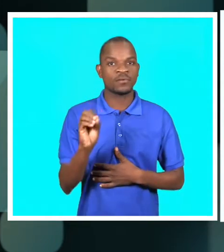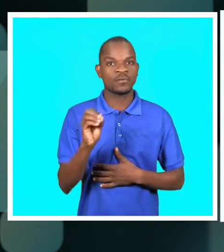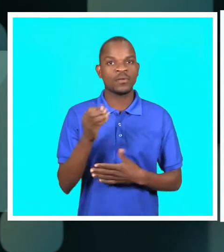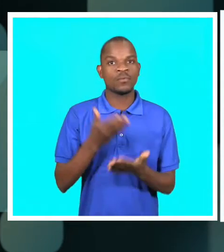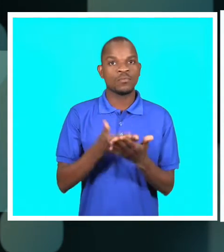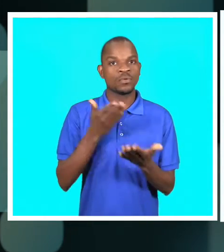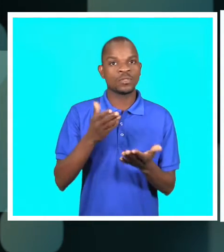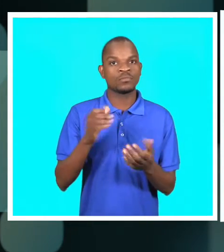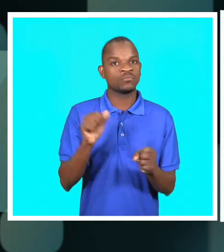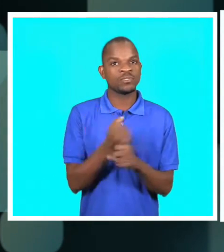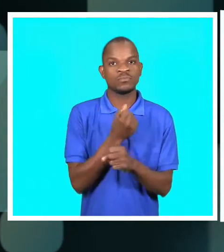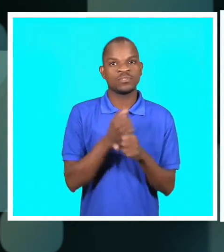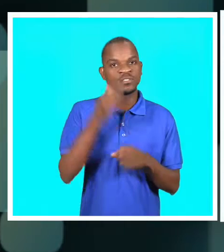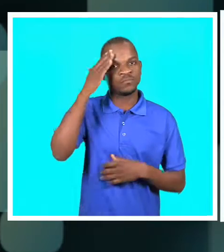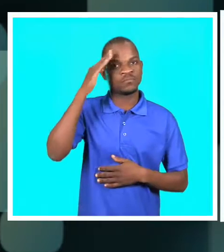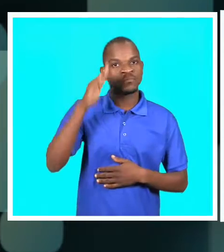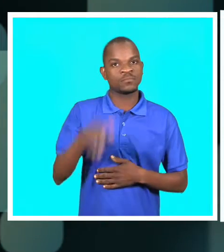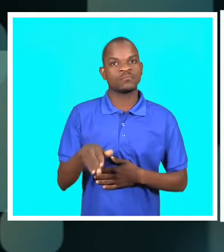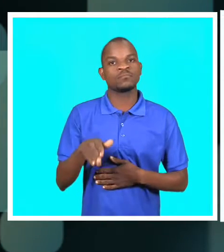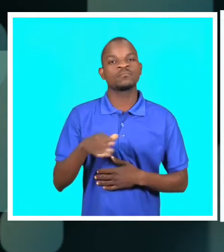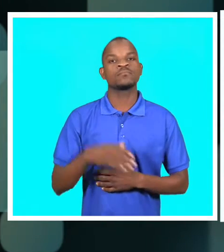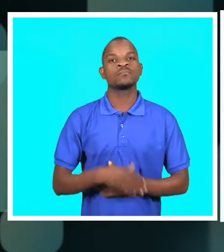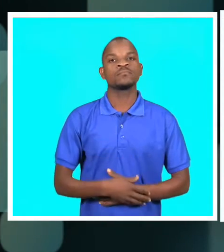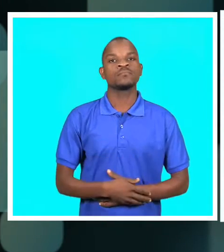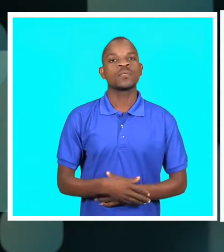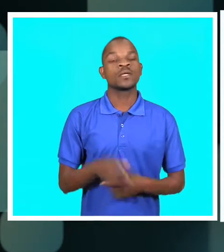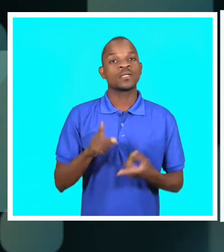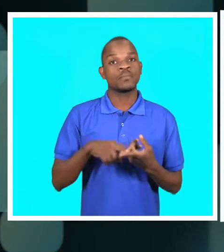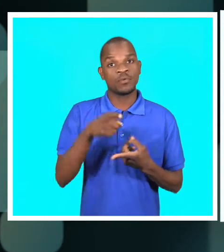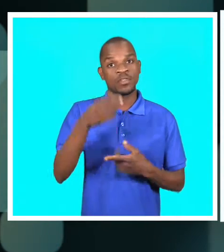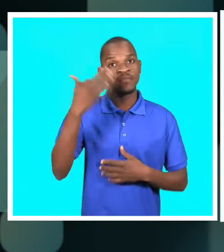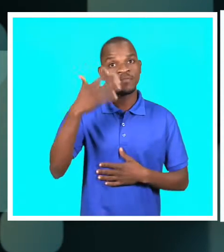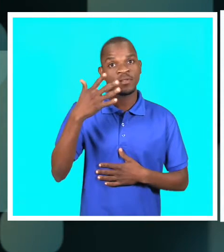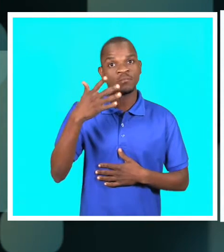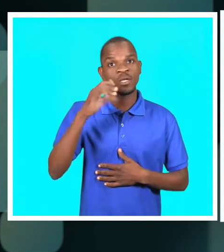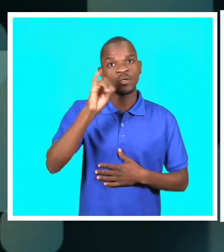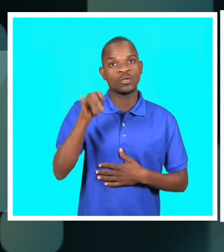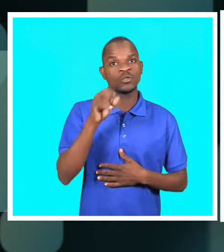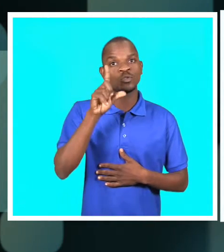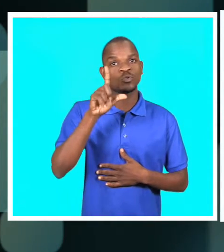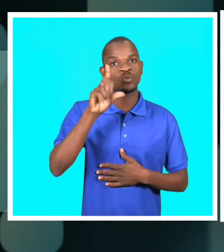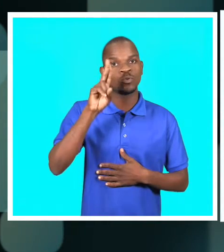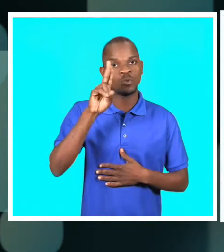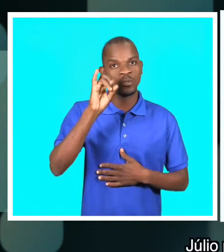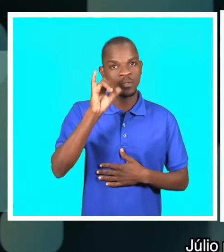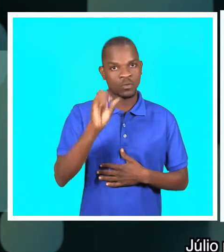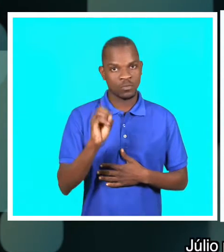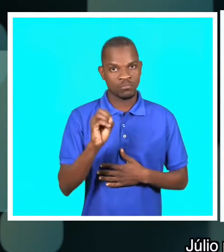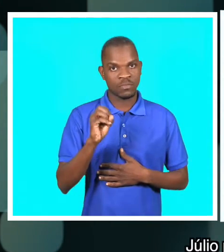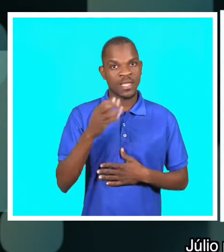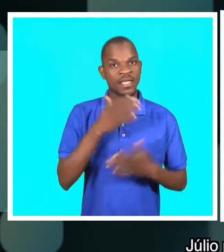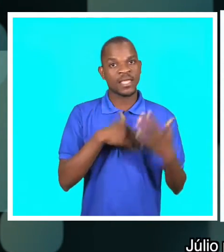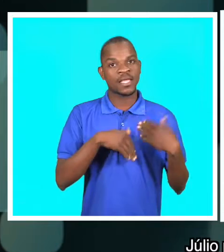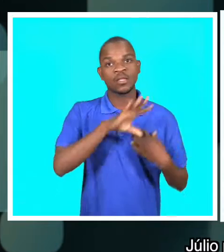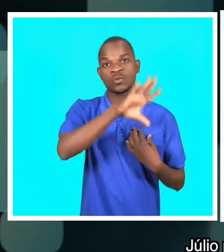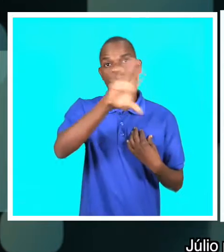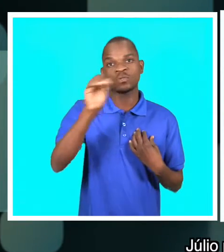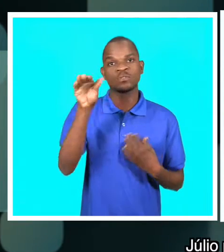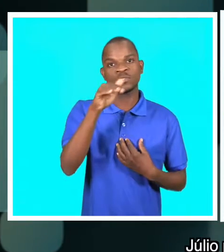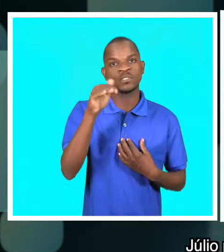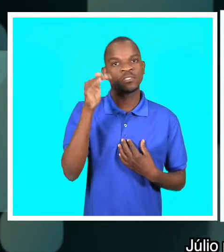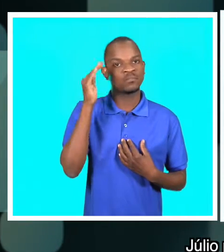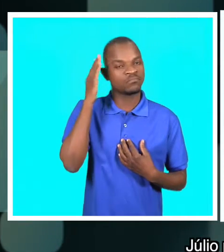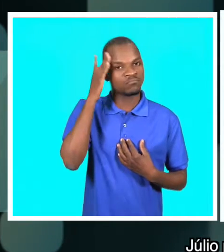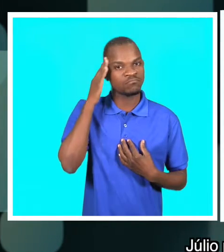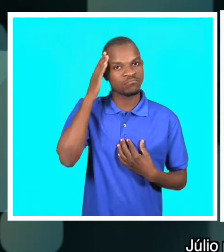sociedades africanas e por isso não pode cair no esquecimento. Com o filme, Júlio pretende que a sociedade